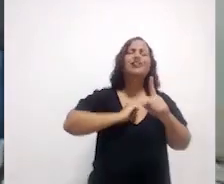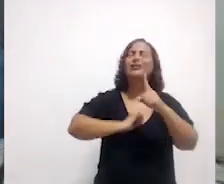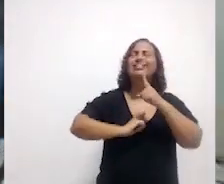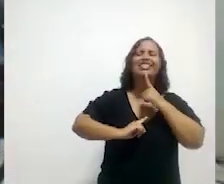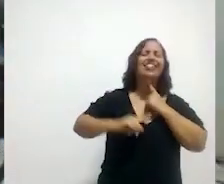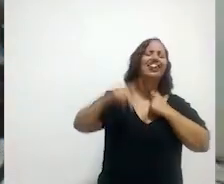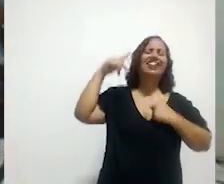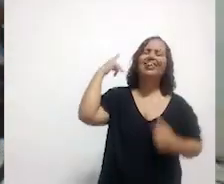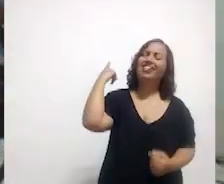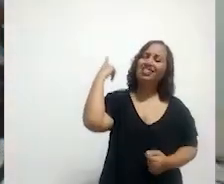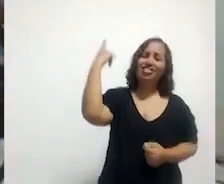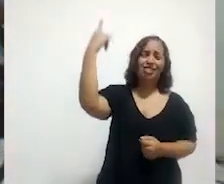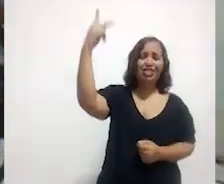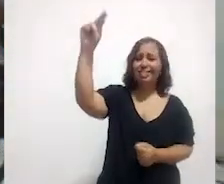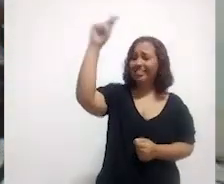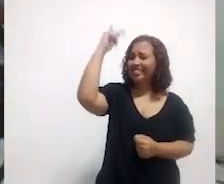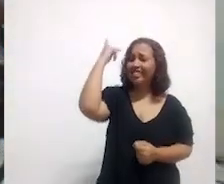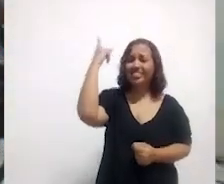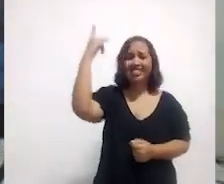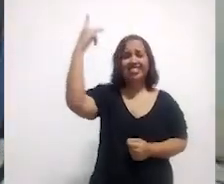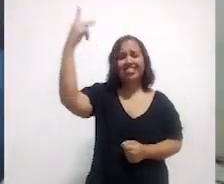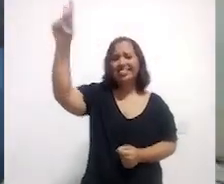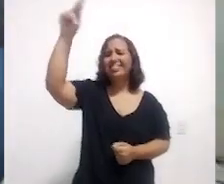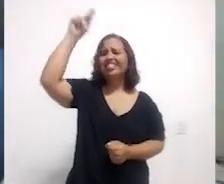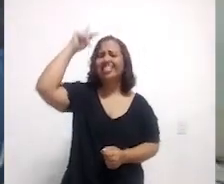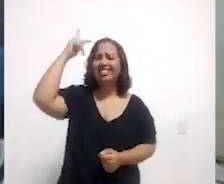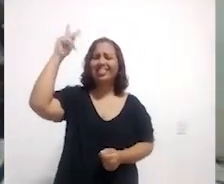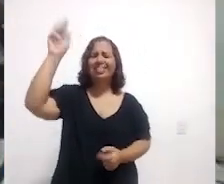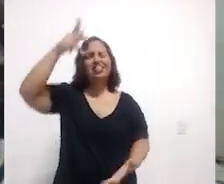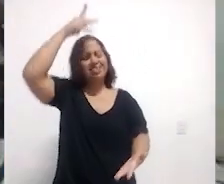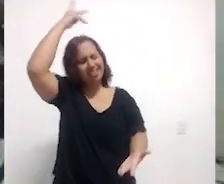Tua vontade